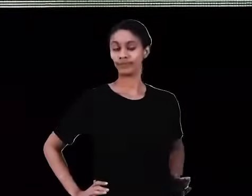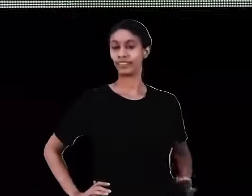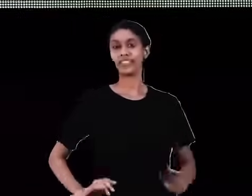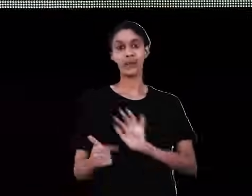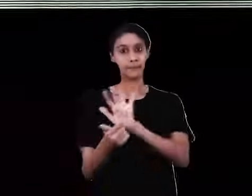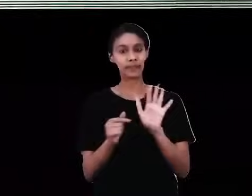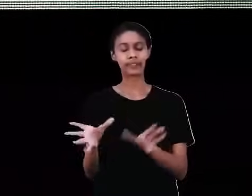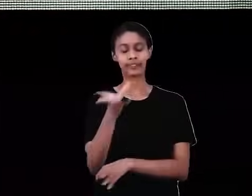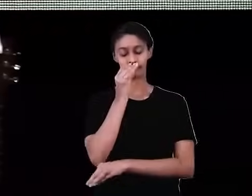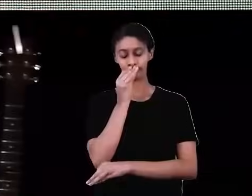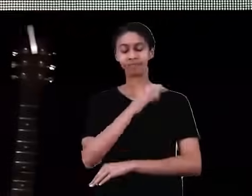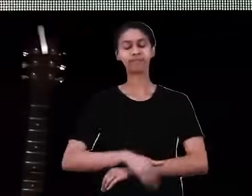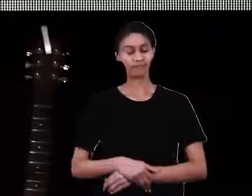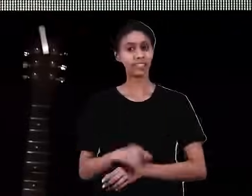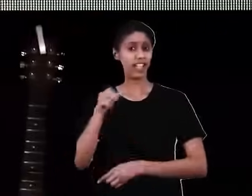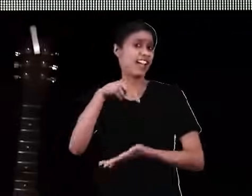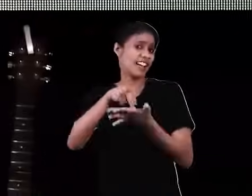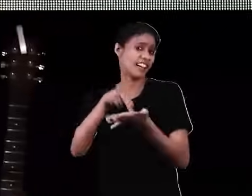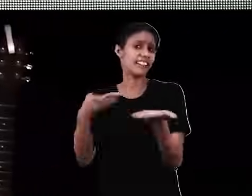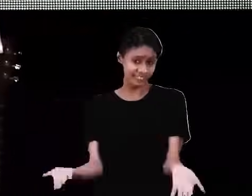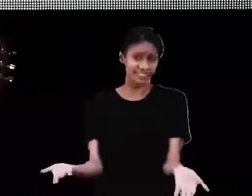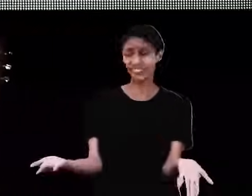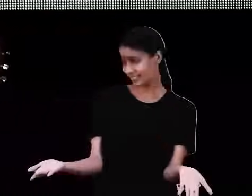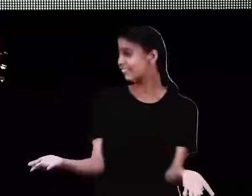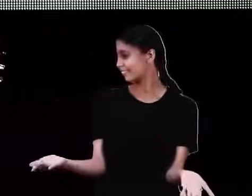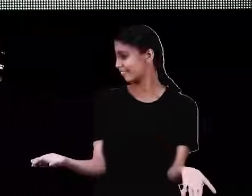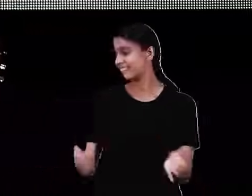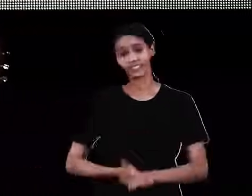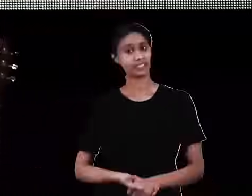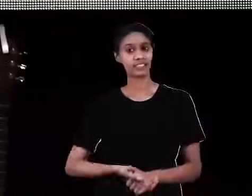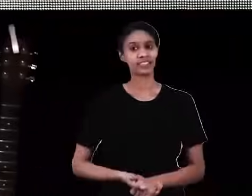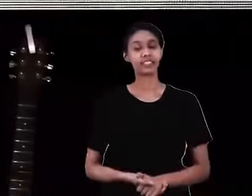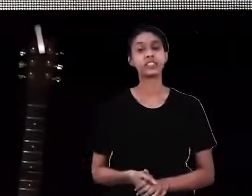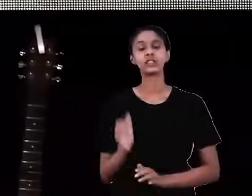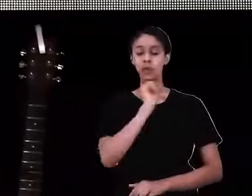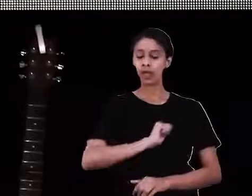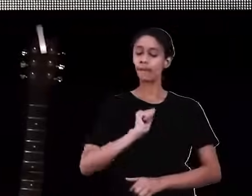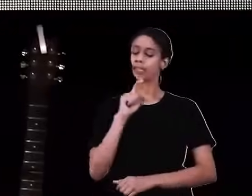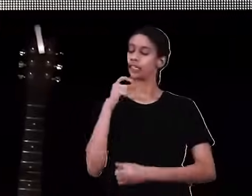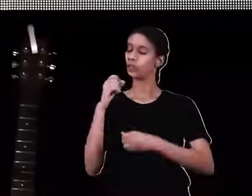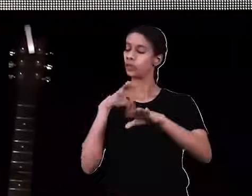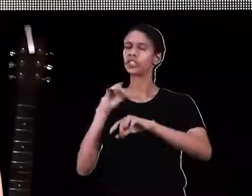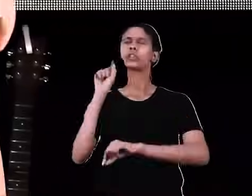mandar um homem se calar. É ou não é, gente? Ei, Abigail nos deixou uma lição.